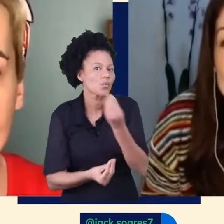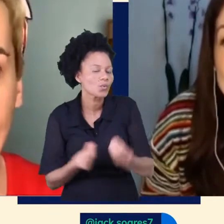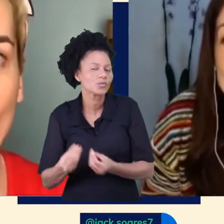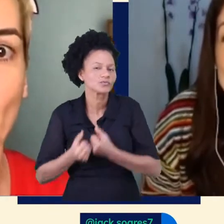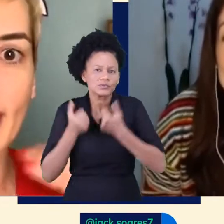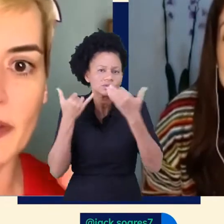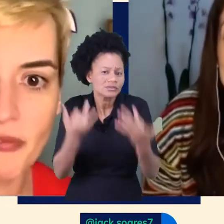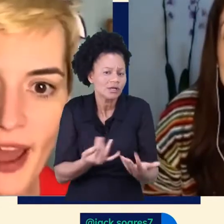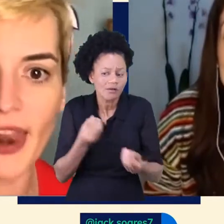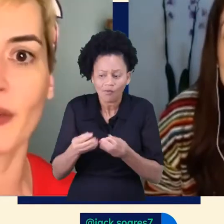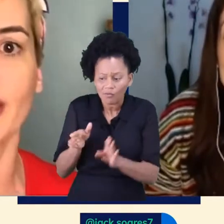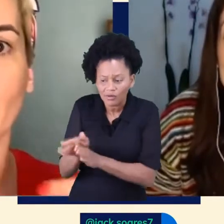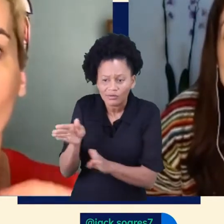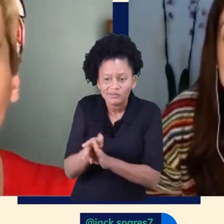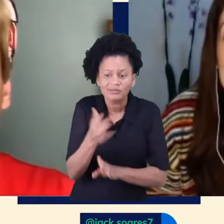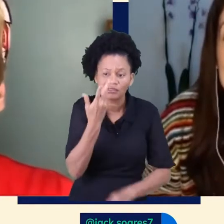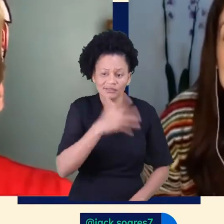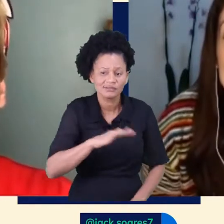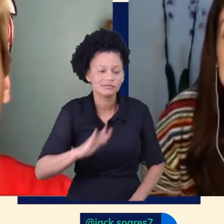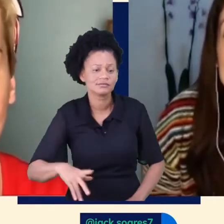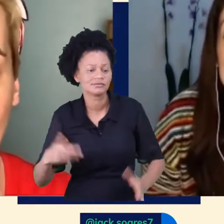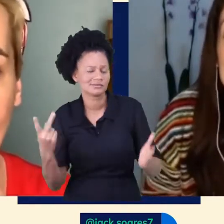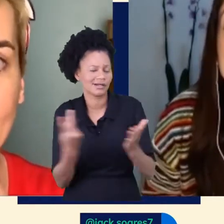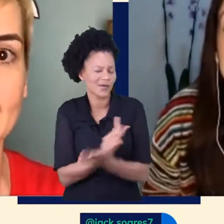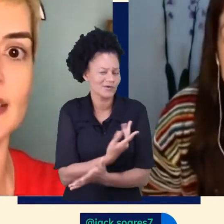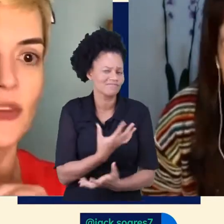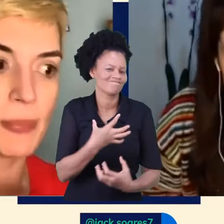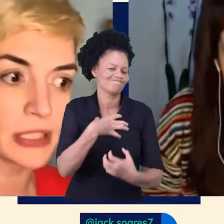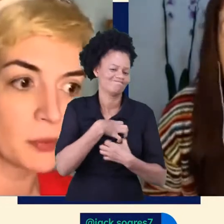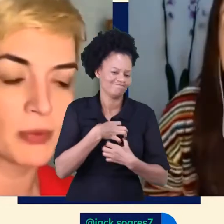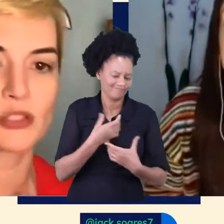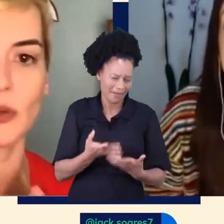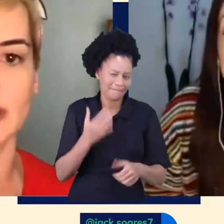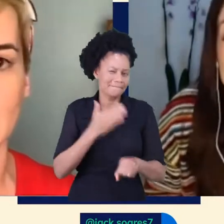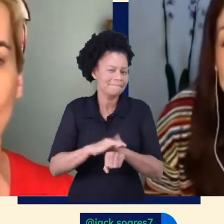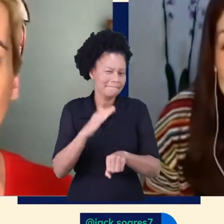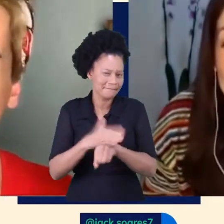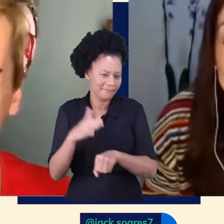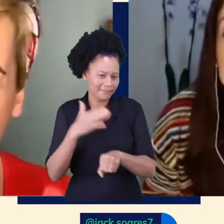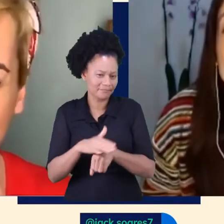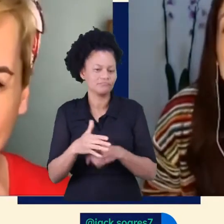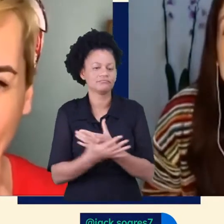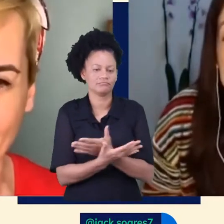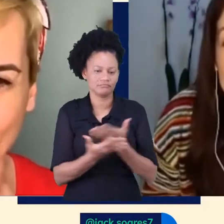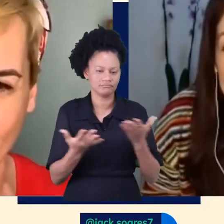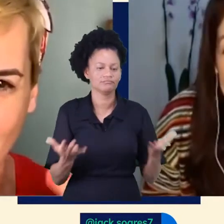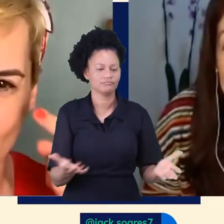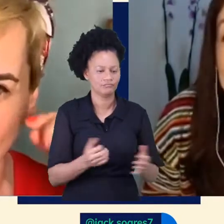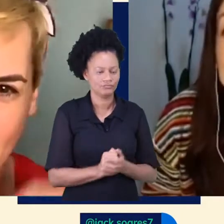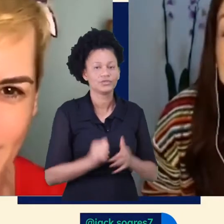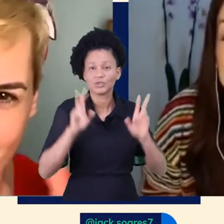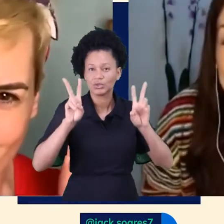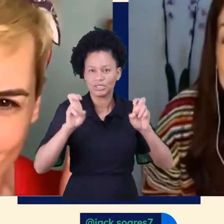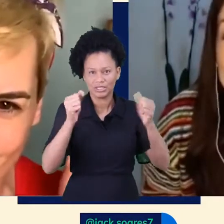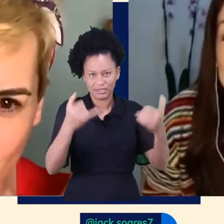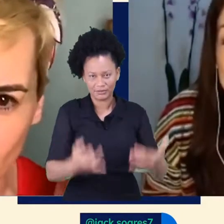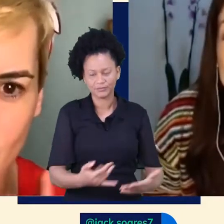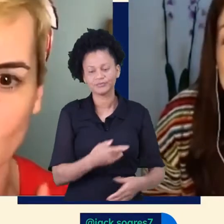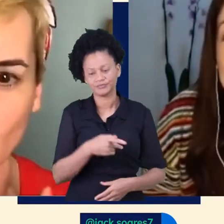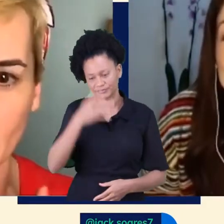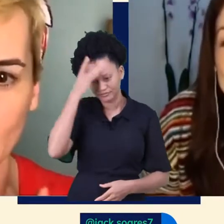Tipo, aconteceu, como é que fala, o que faz, como orientar a criança se estiver passando por uma situação, bem prática e acho que